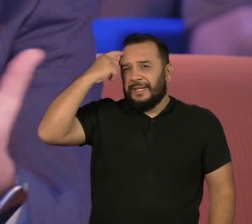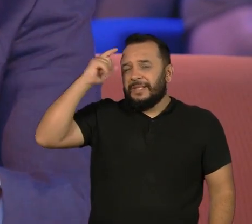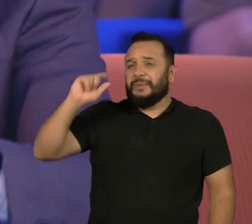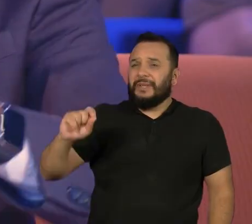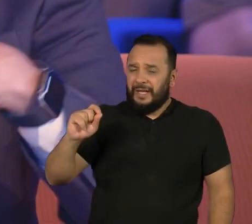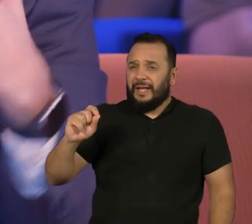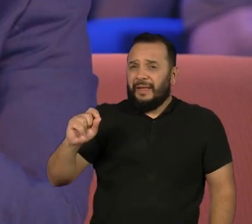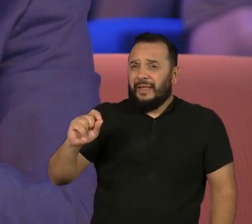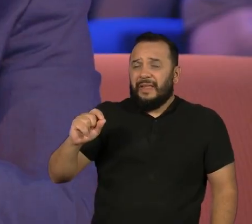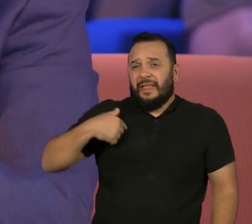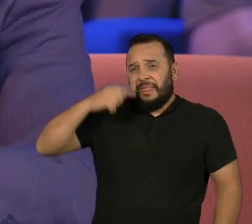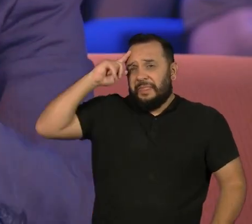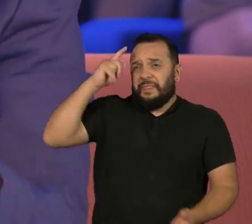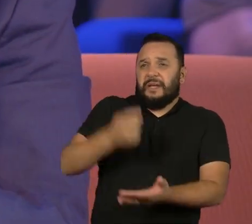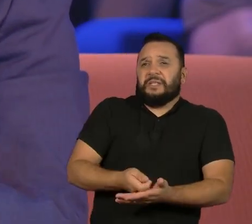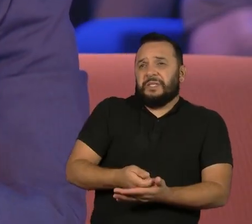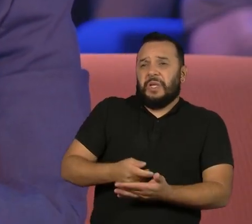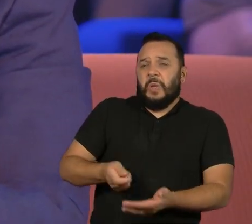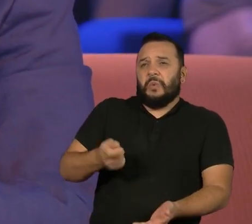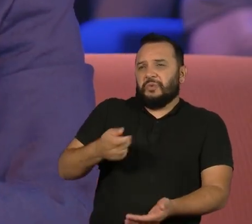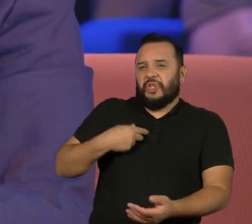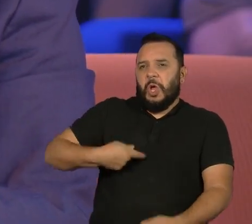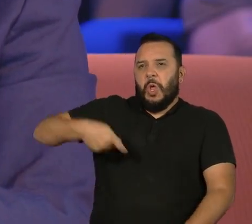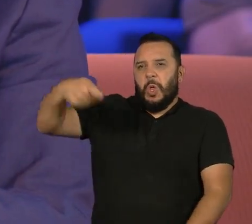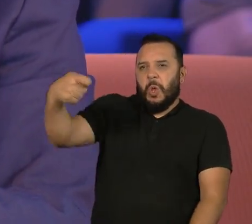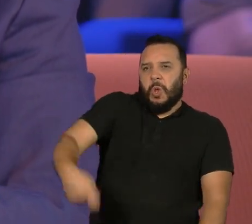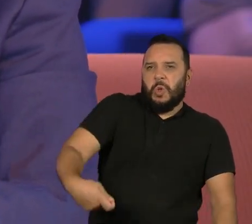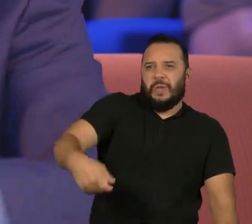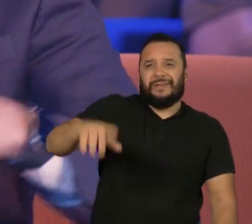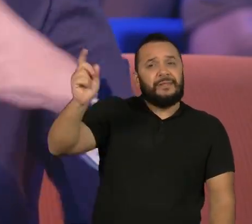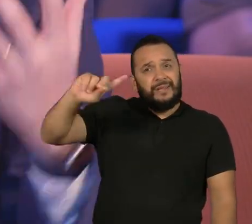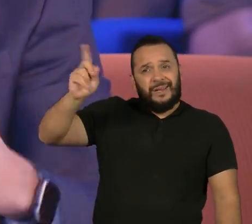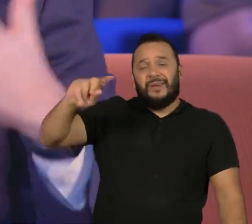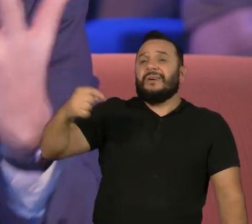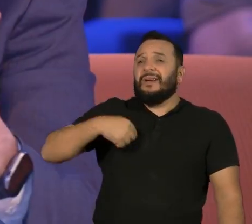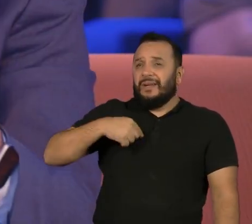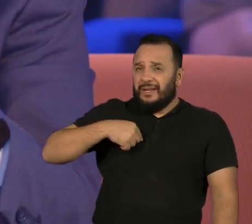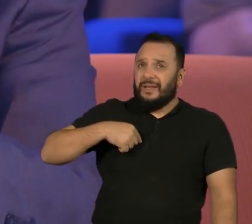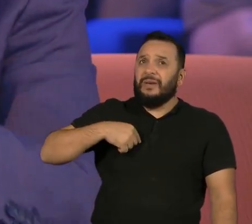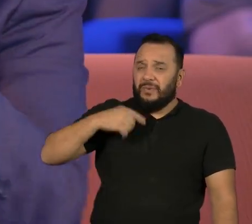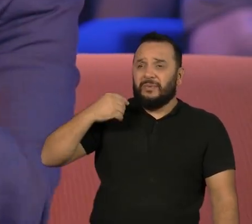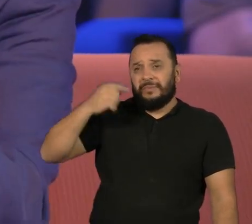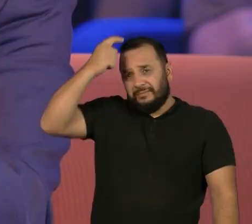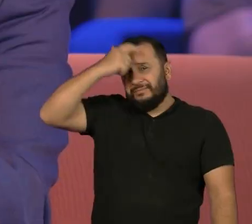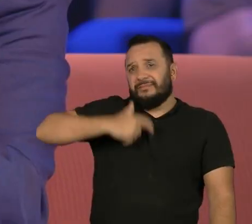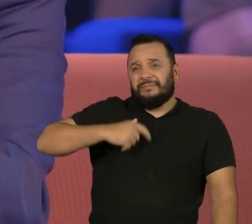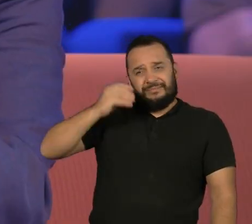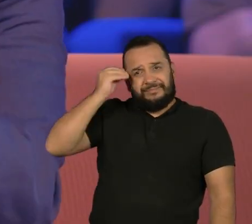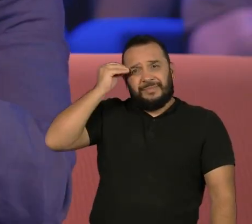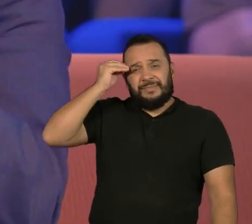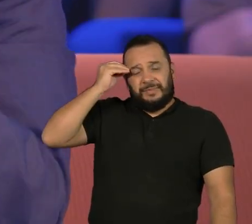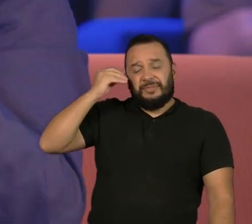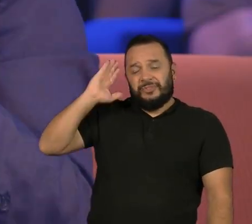uma visão, uma decisão autoritária, mas como alguém e como pessoas, educadores, estão preocupados com vocês e cobrem a gente